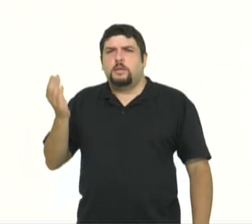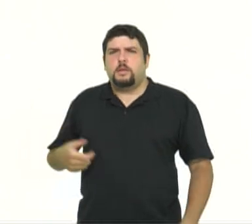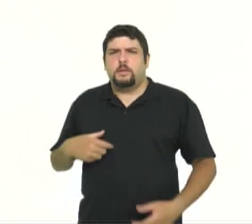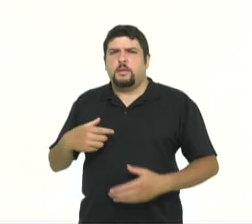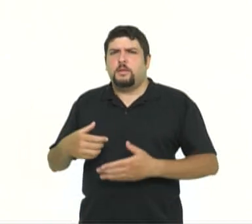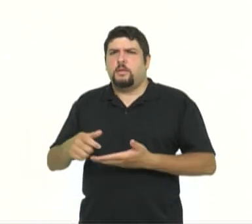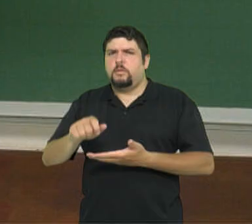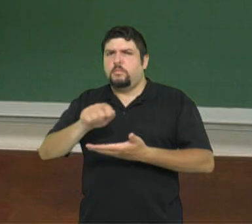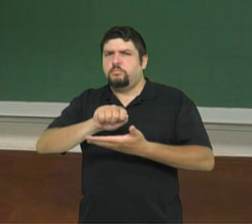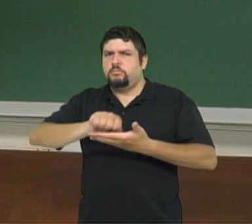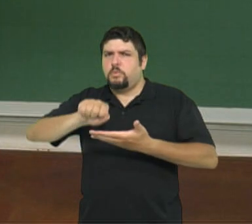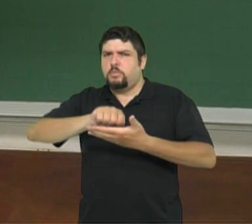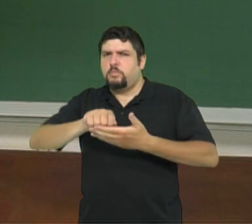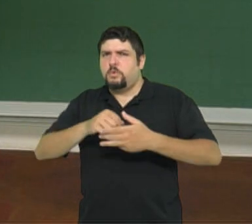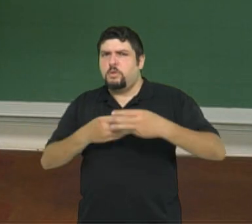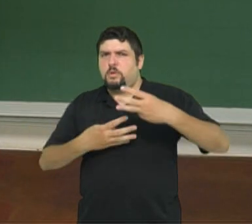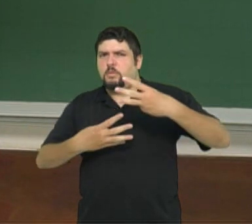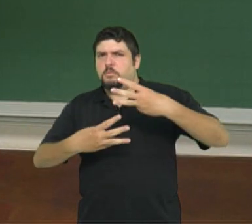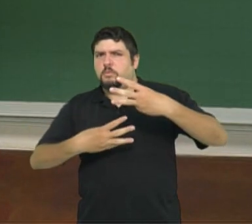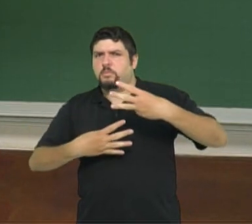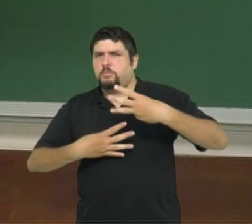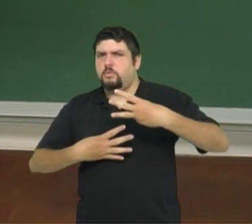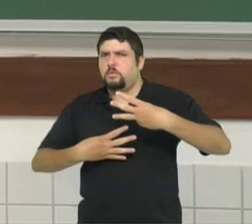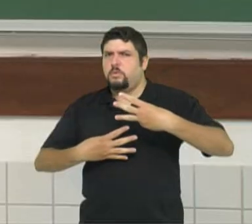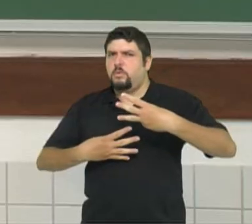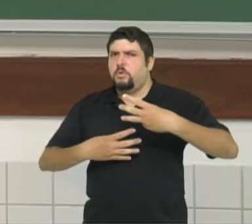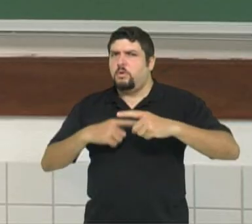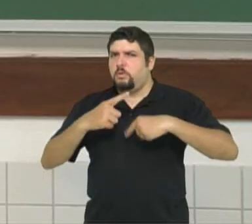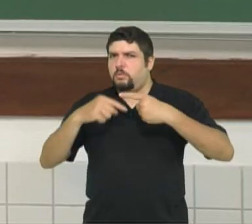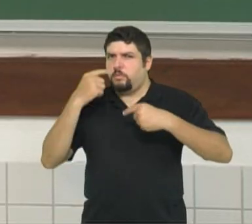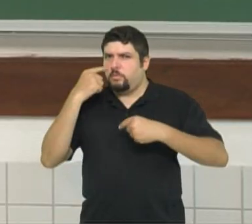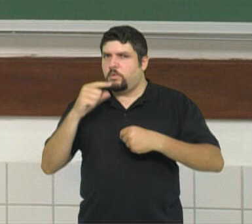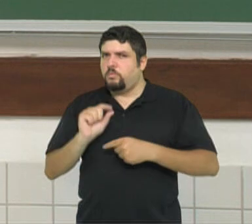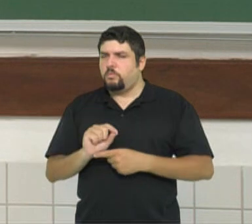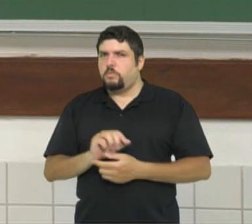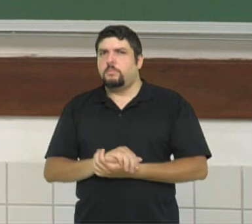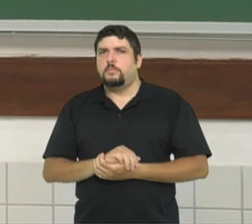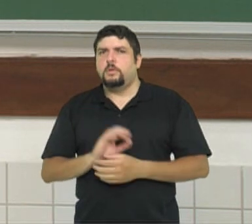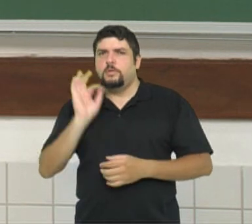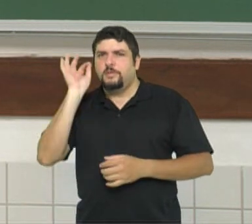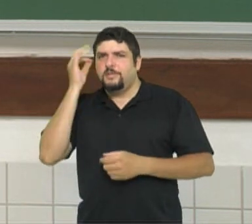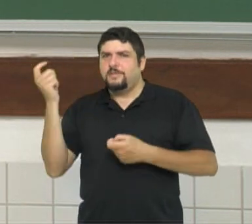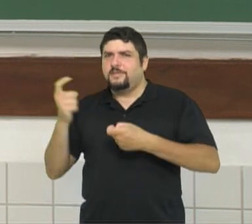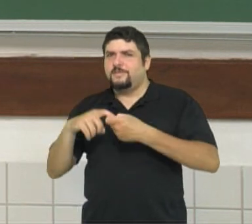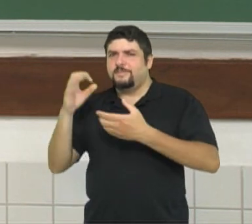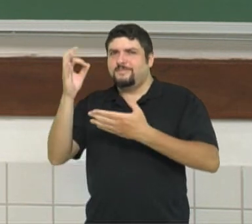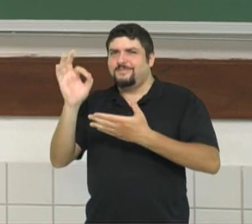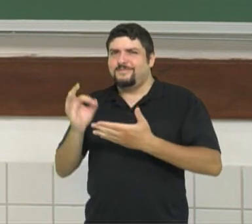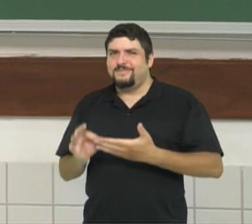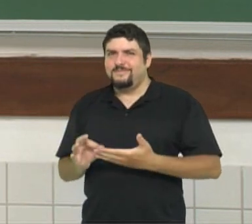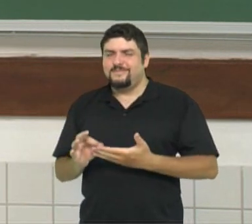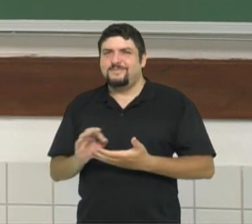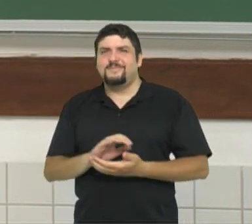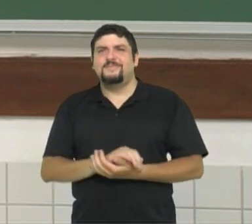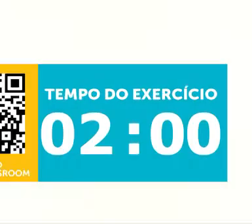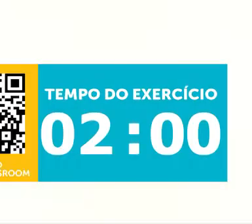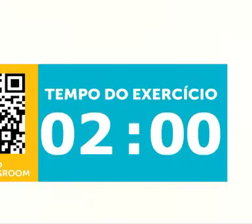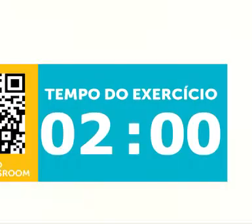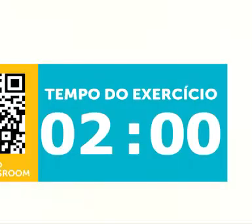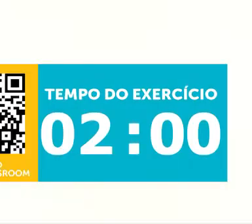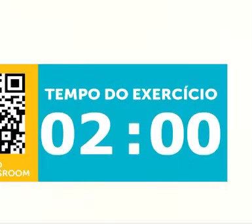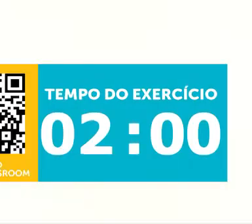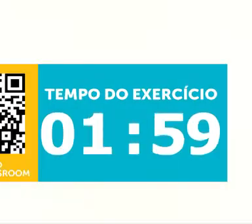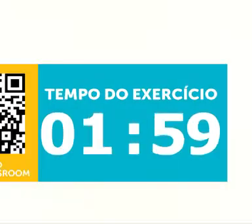exímia sonetista, que nós já vamos descobrir o que é isso. Logo, logo, voltamos com a resposta correta sobre a Florbela Espanca.